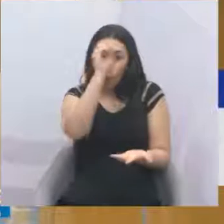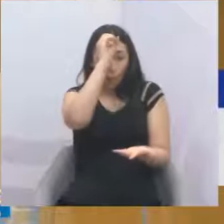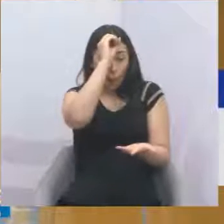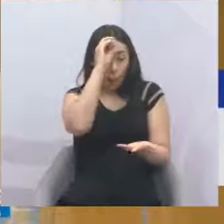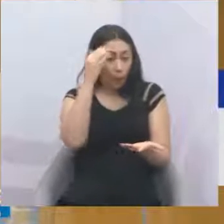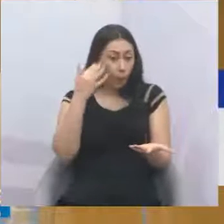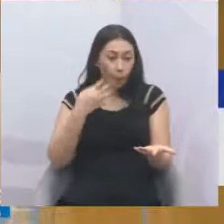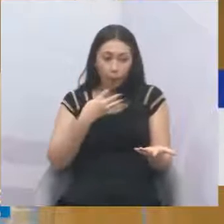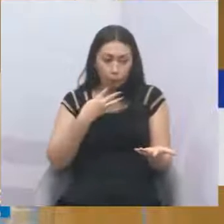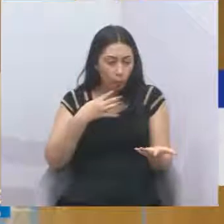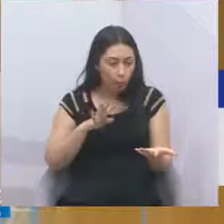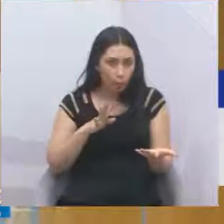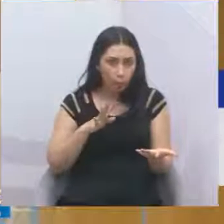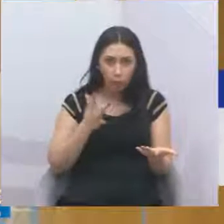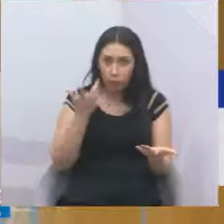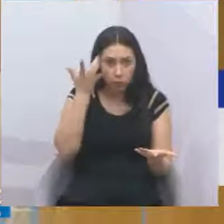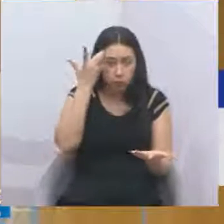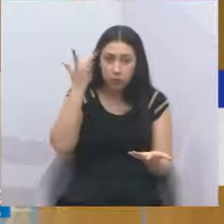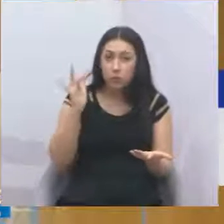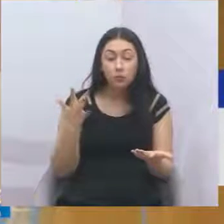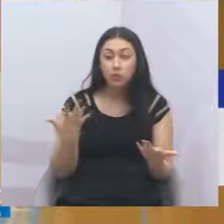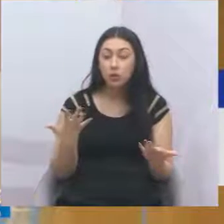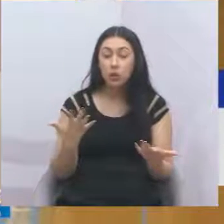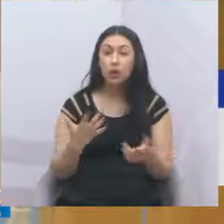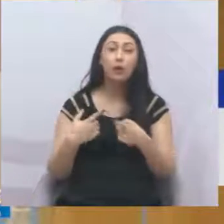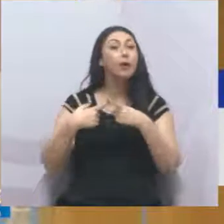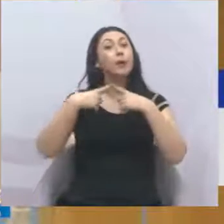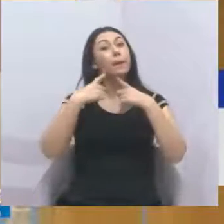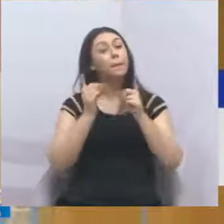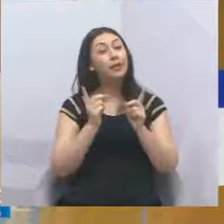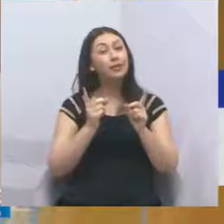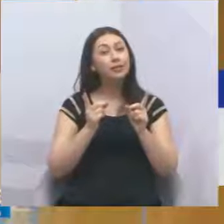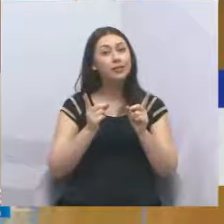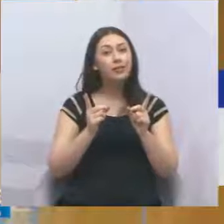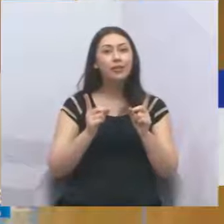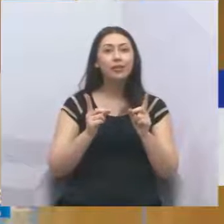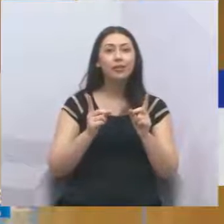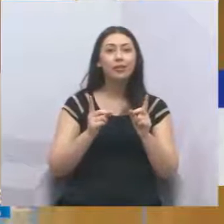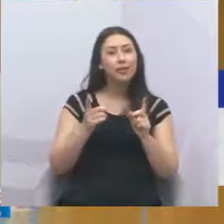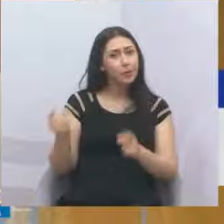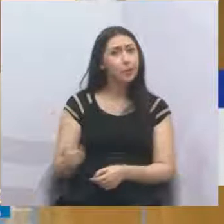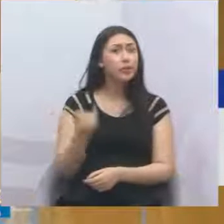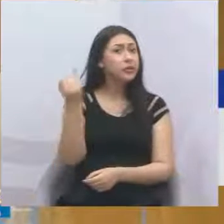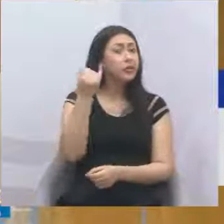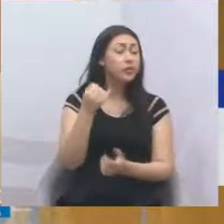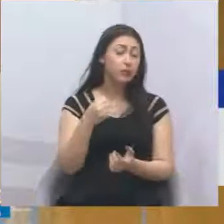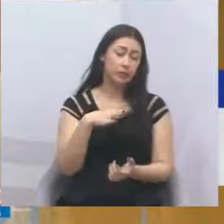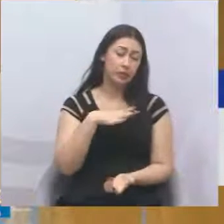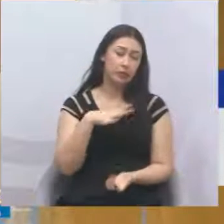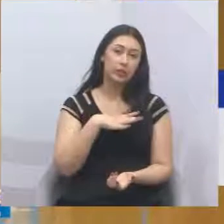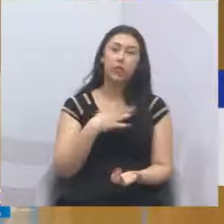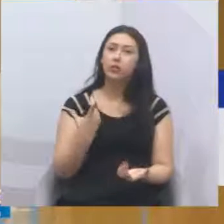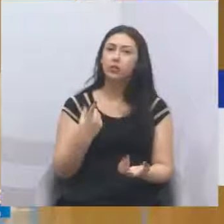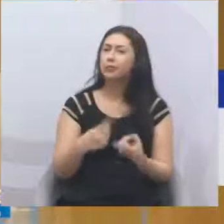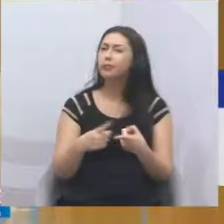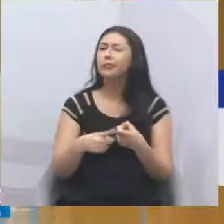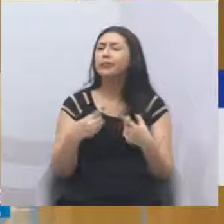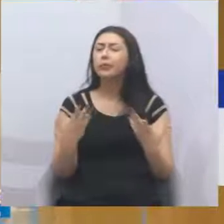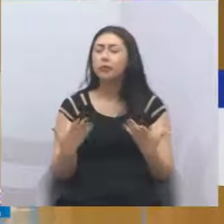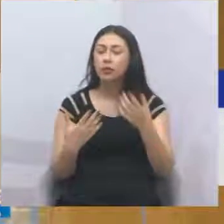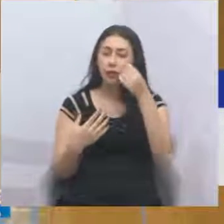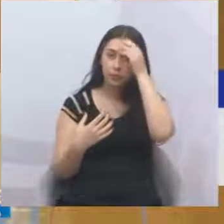não é da minha formação acadêmica, mas está relacionado à cidade. E por que está relacionado à